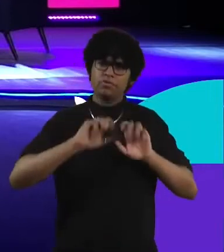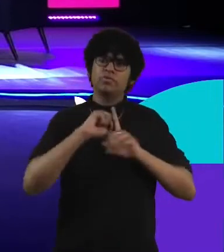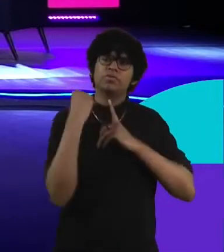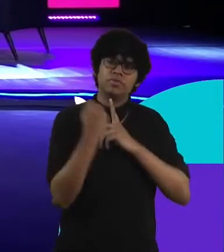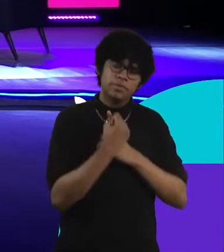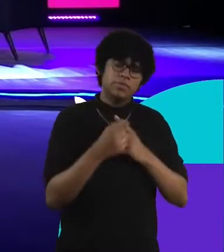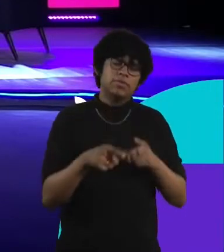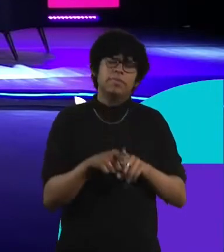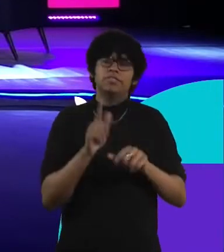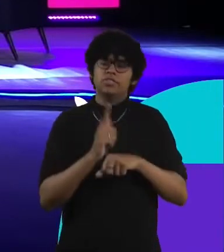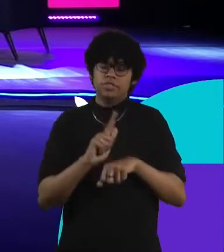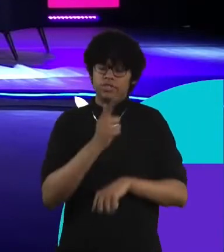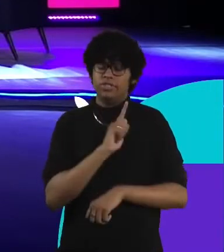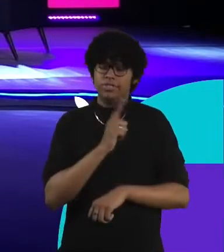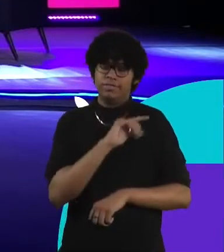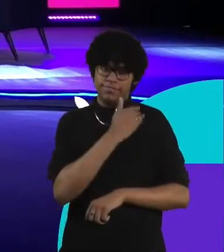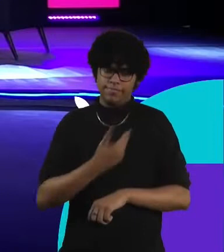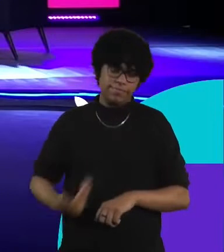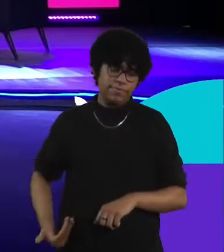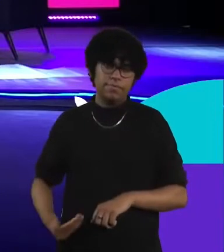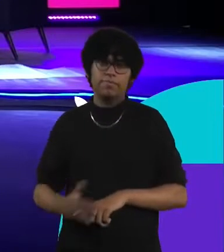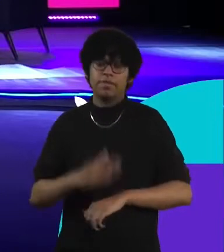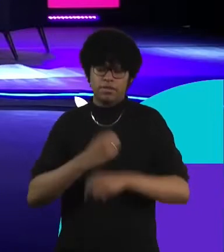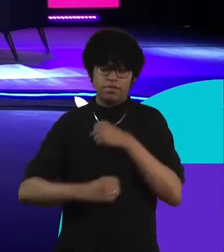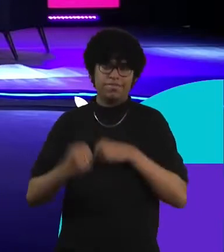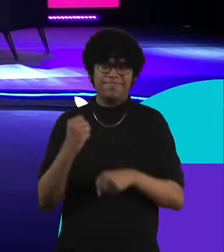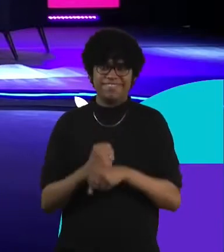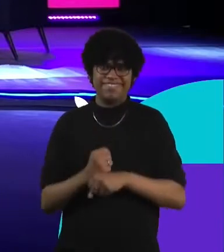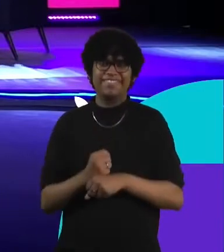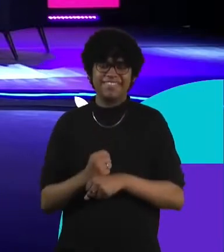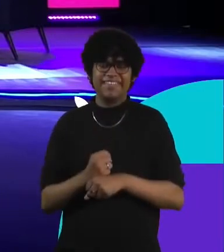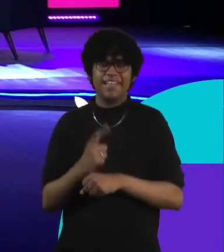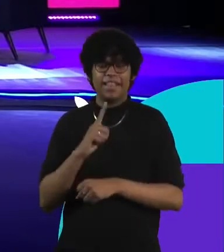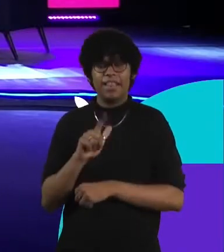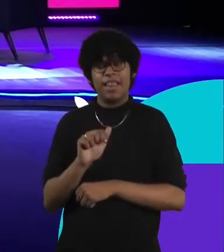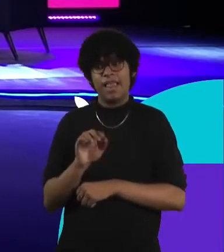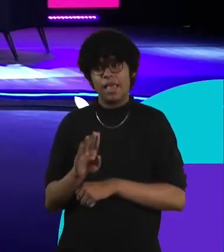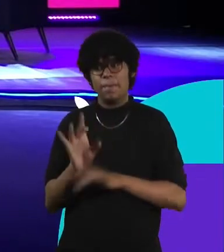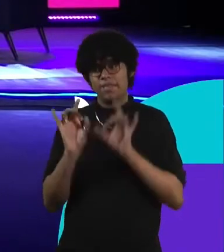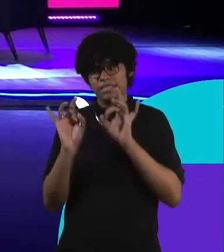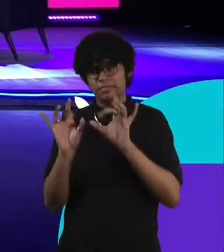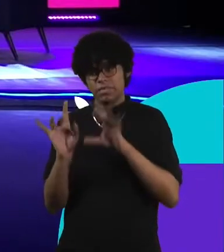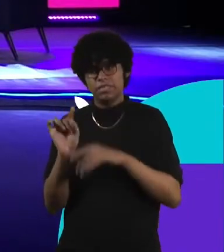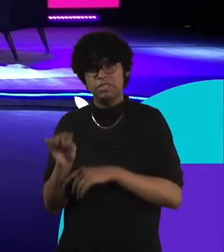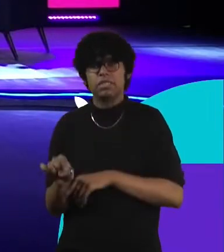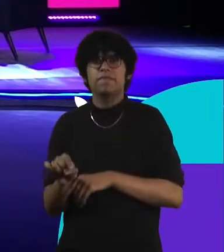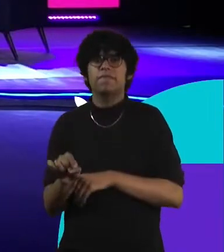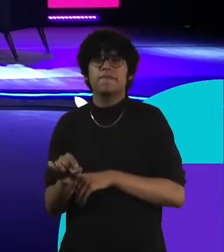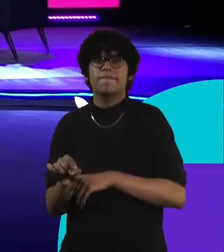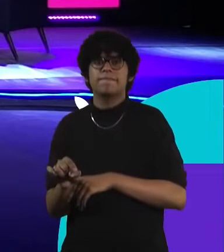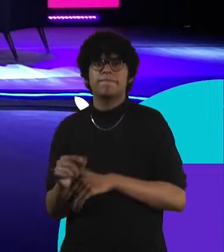já atua bastante na gestão pública também. No ano passado a gente teve, inclusive, um laboratório que foi específico para